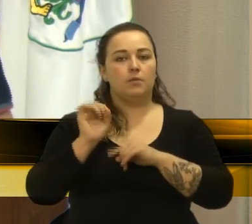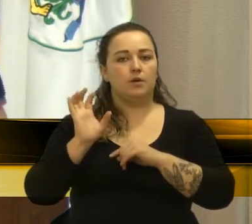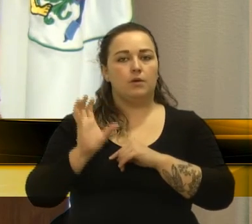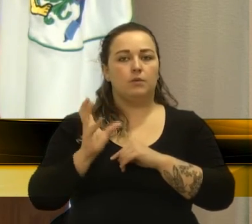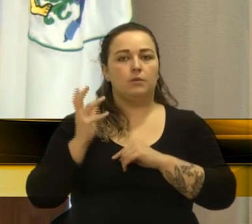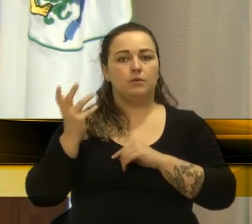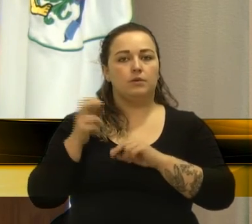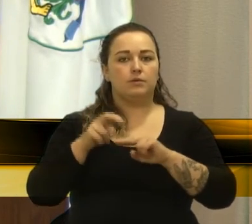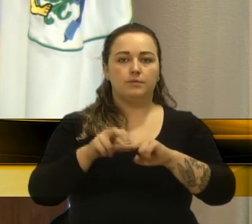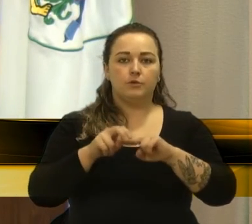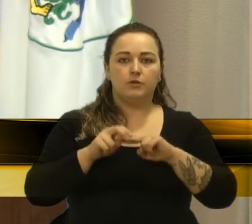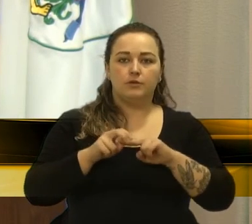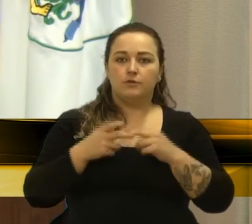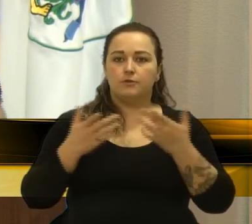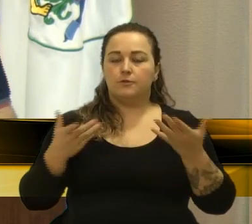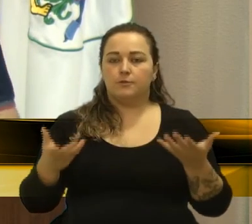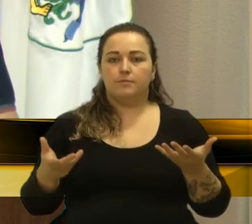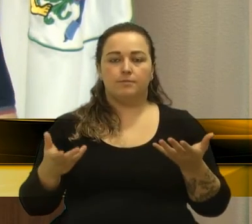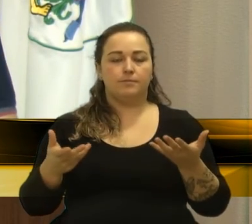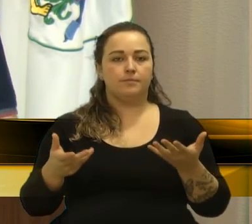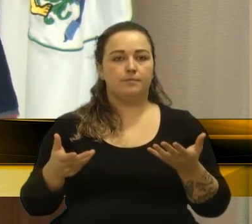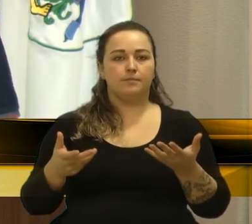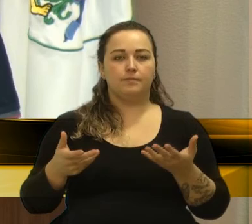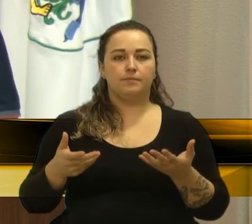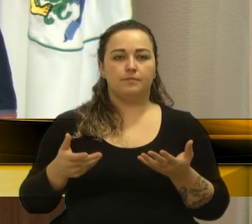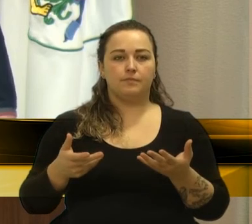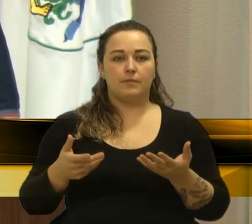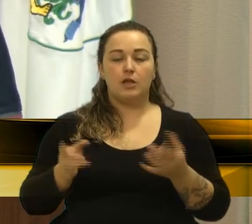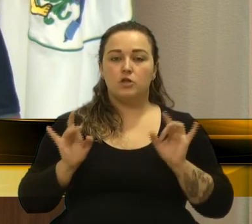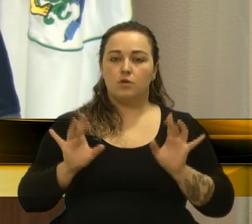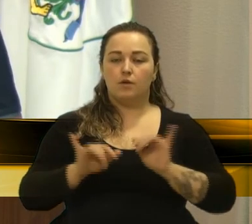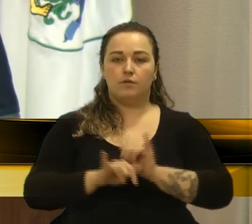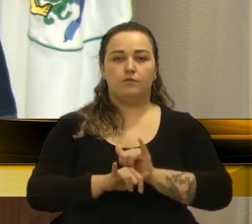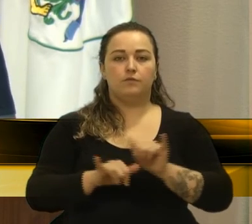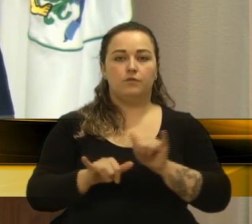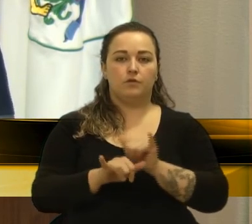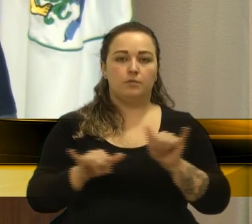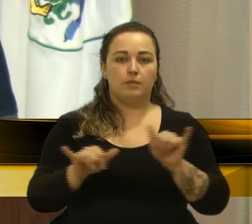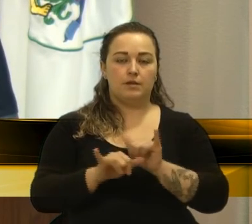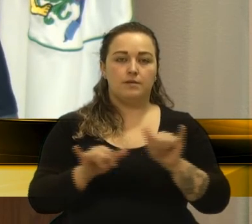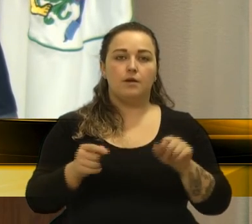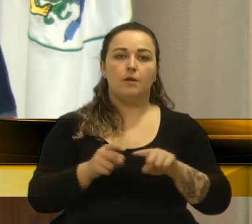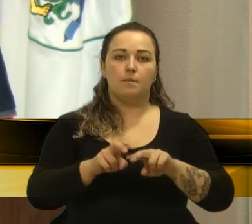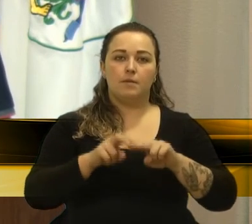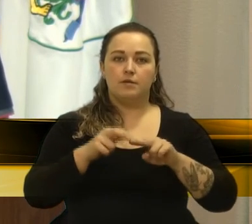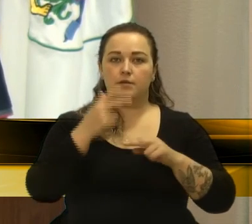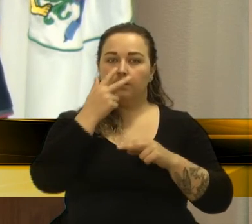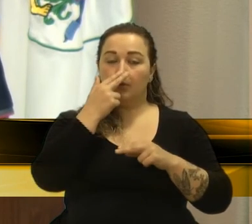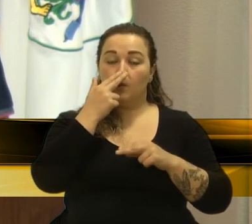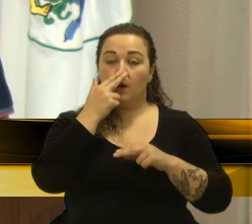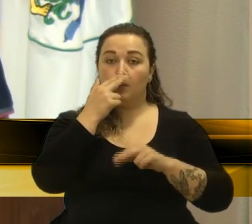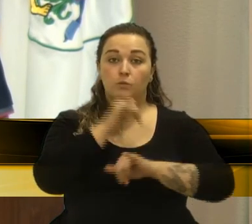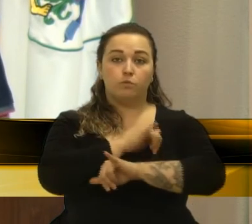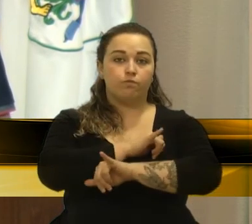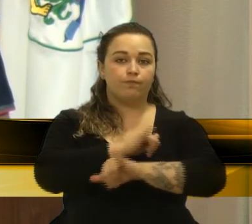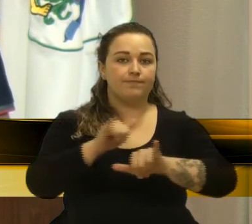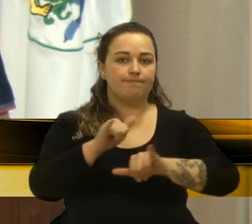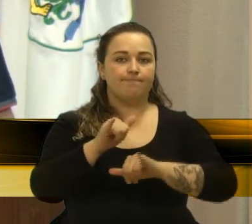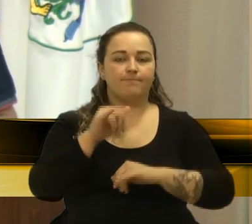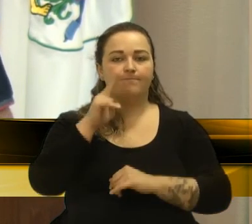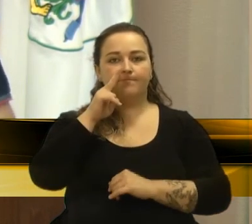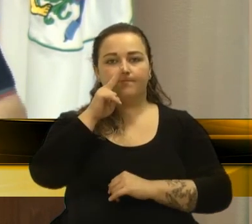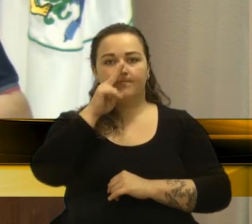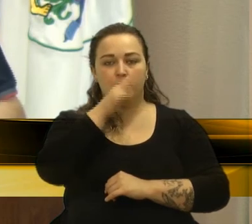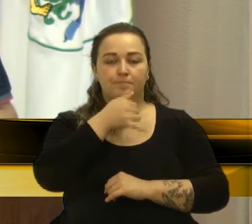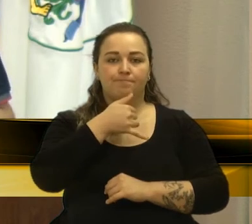deixar aqui, enfim, essas informações para quem não as tinha, mas elas causam realmente uma repercussão muito grande, a gente